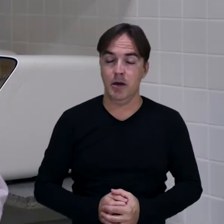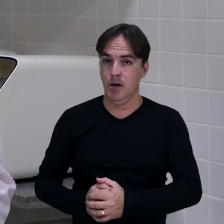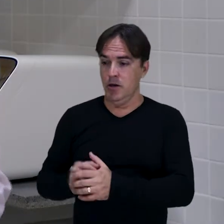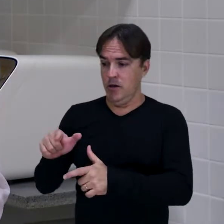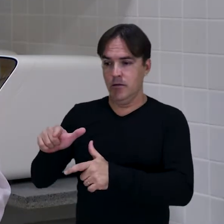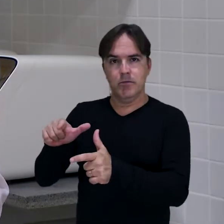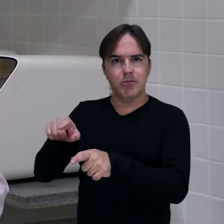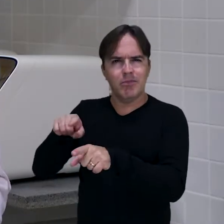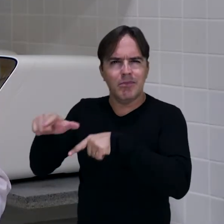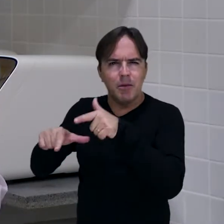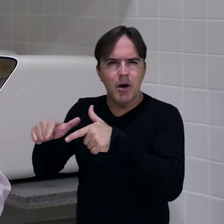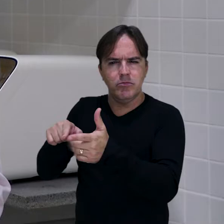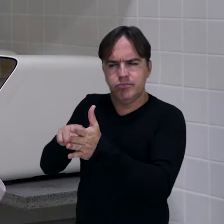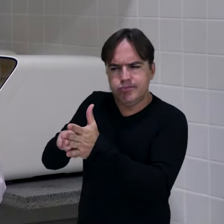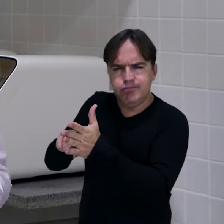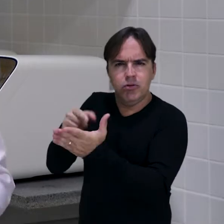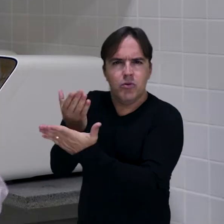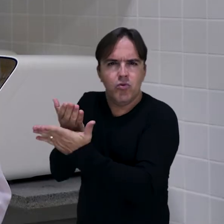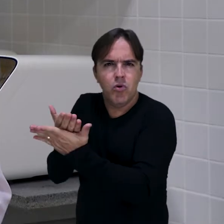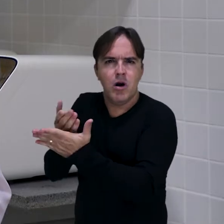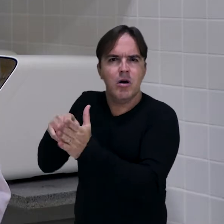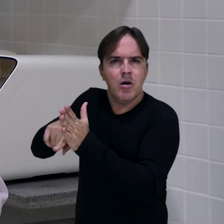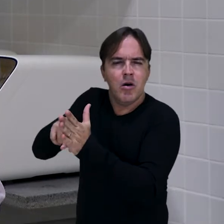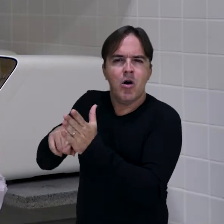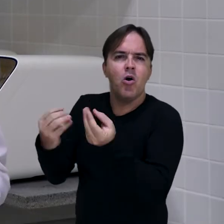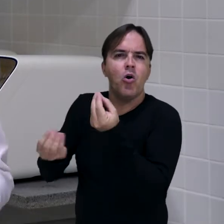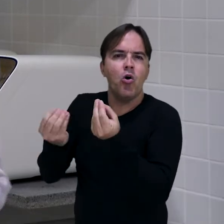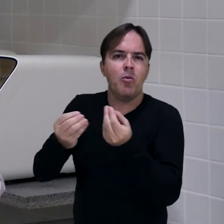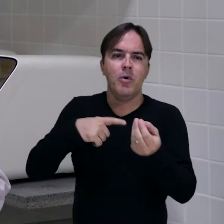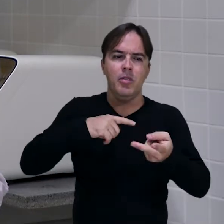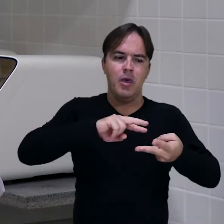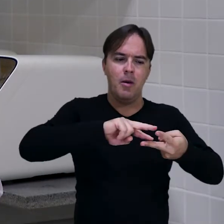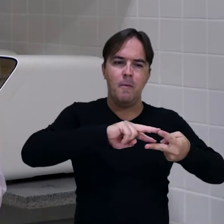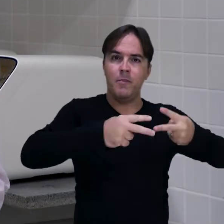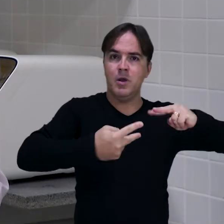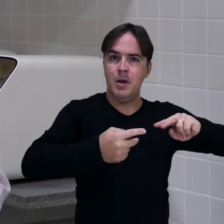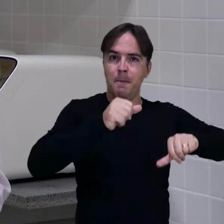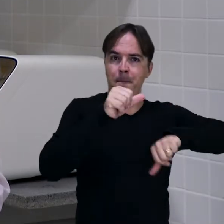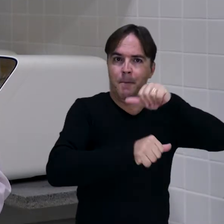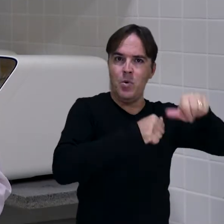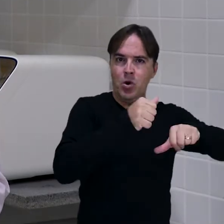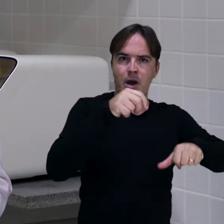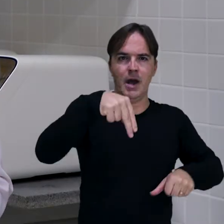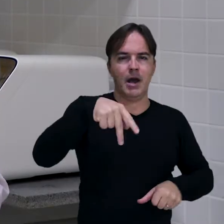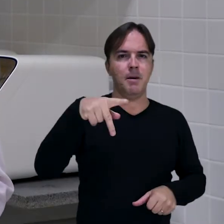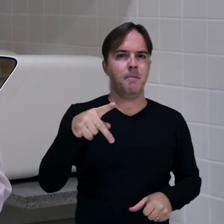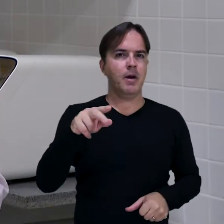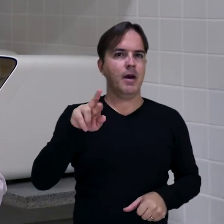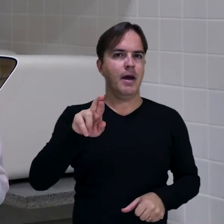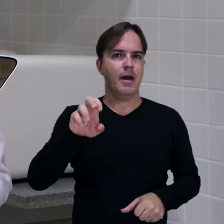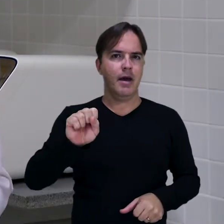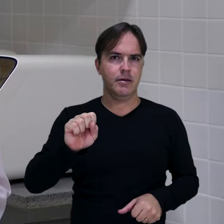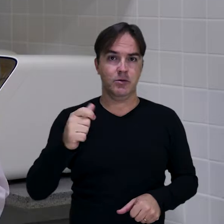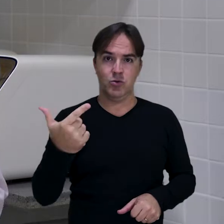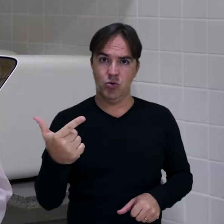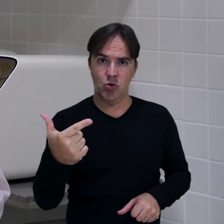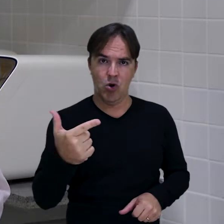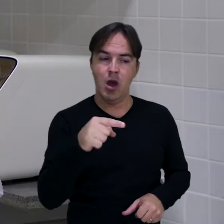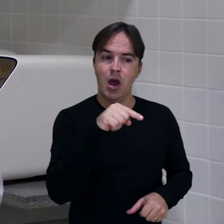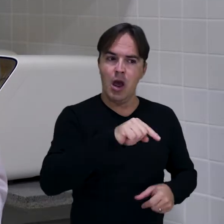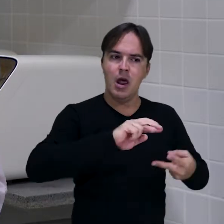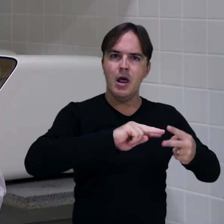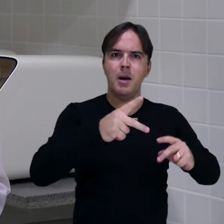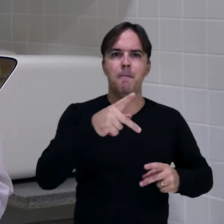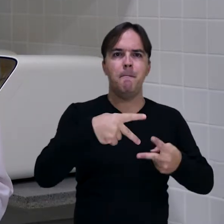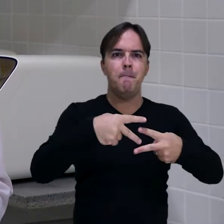com o objetivo, de estudar duas mutações no gene TMPRSS2, que é uma proteína bastante